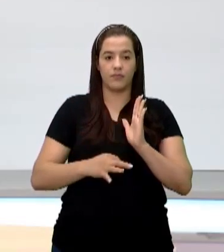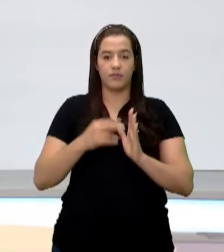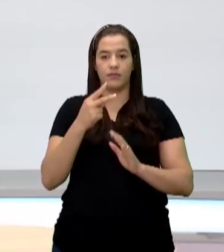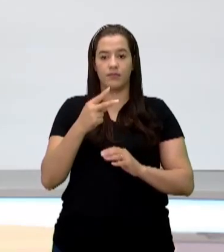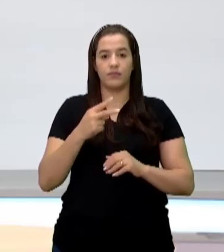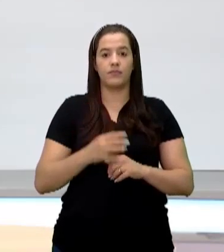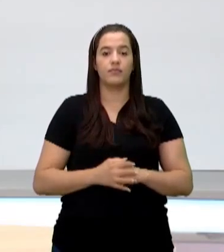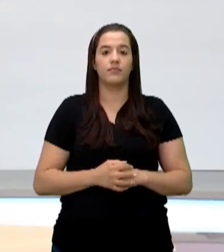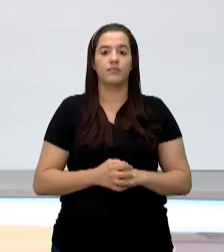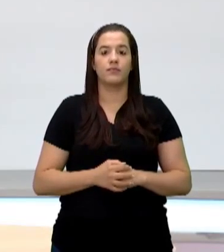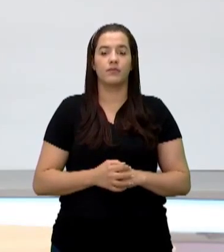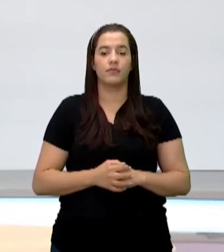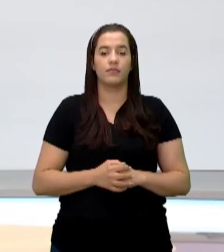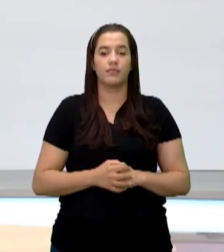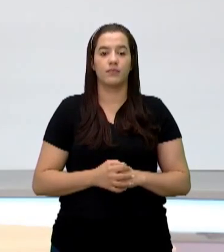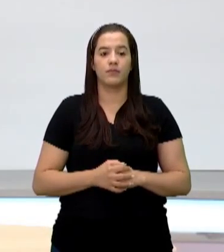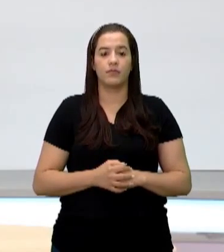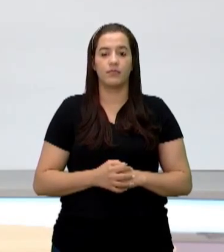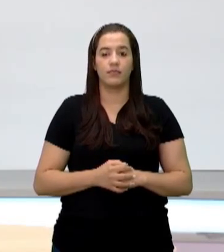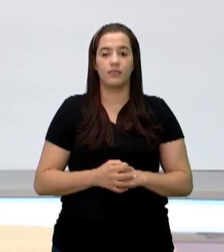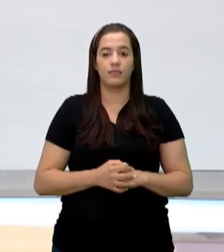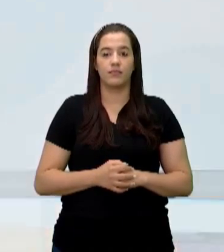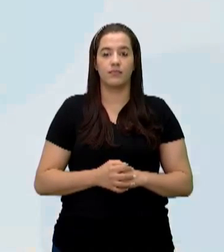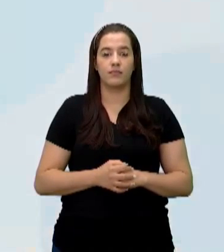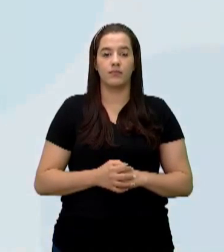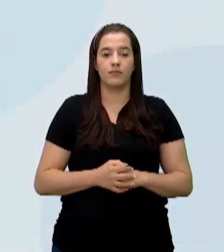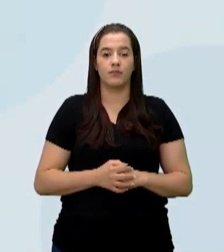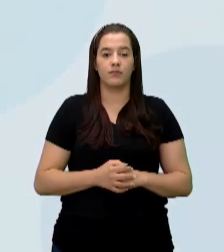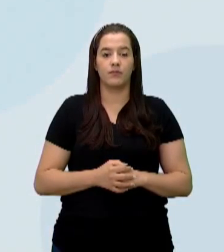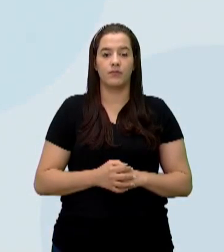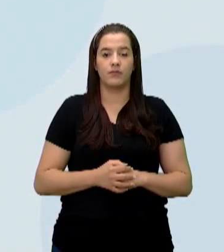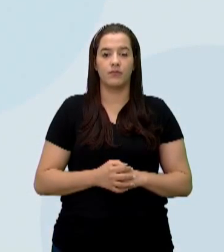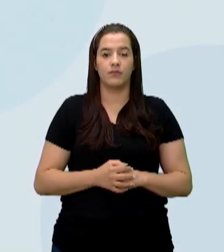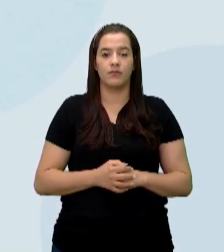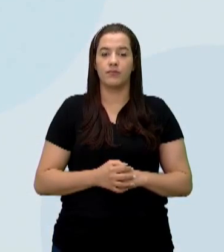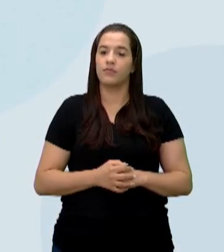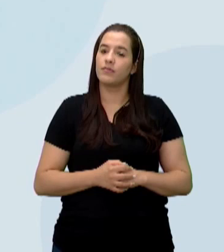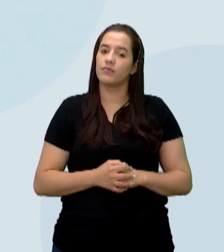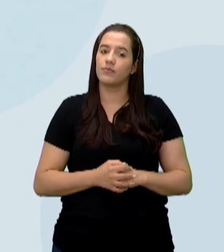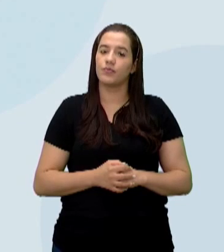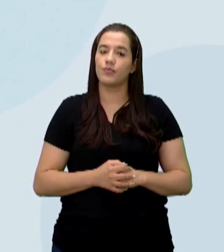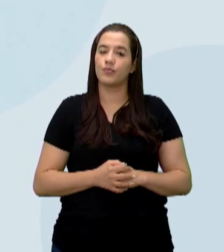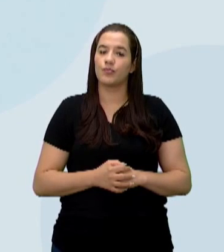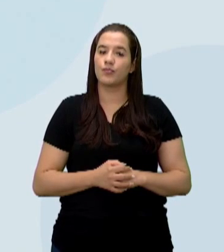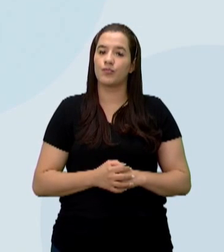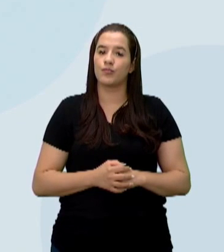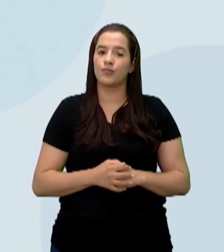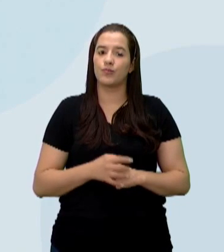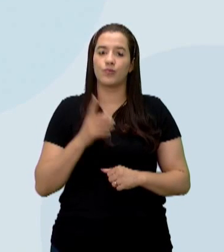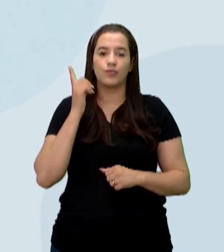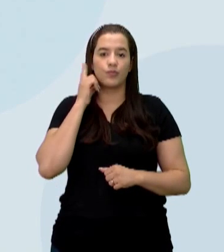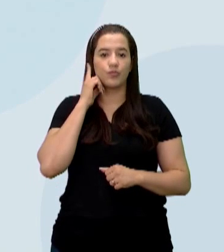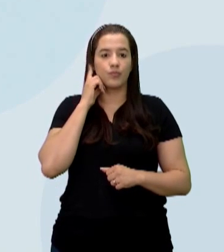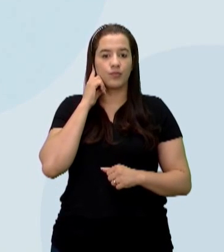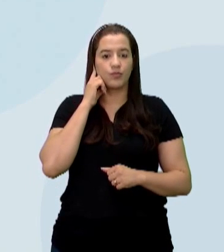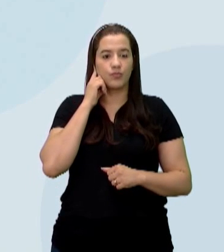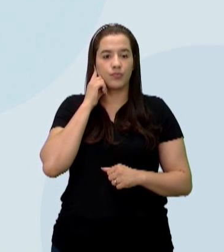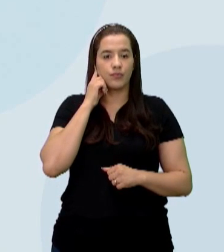então. Depois de recusados por Portugal, Cristóvão Colombo apresentou seus planos aos reis da